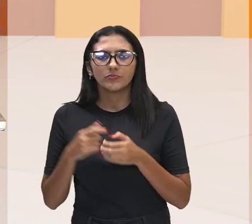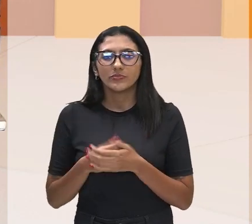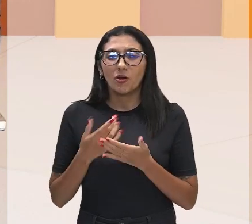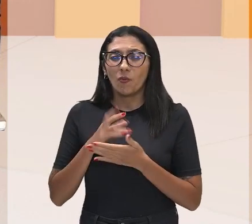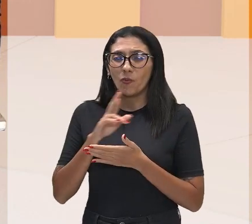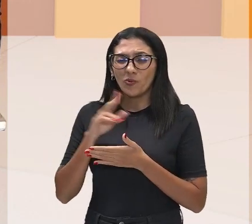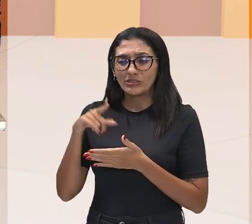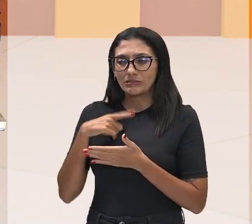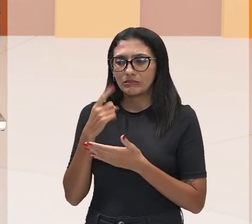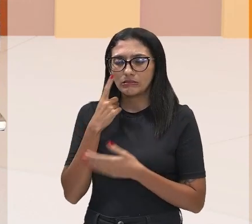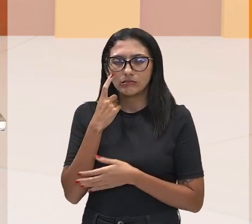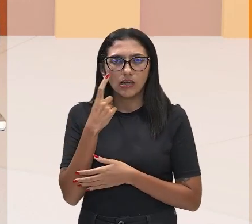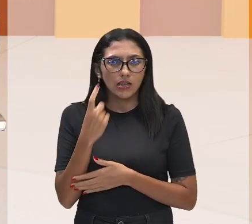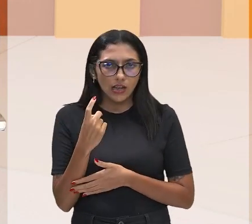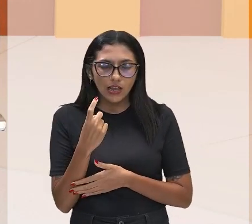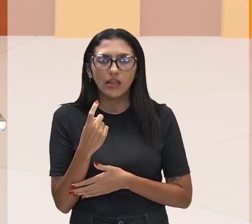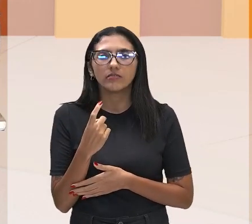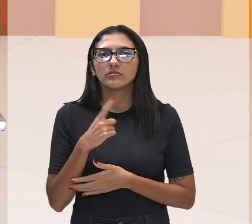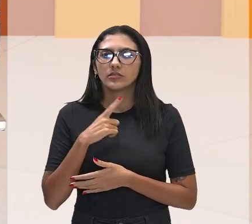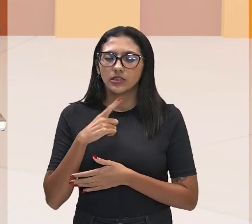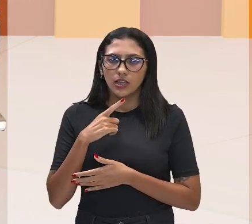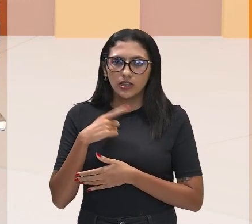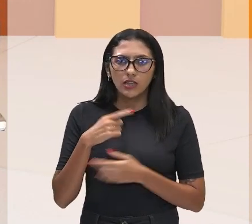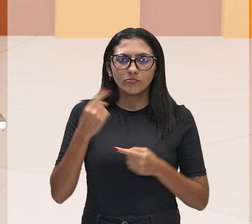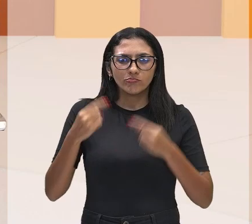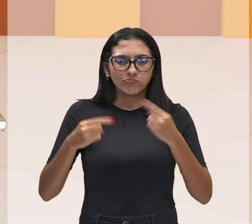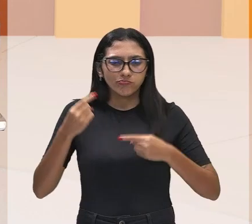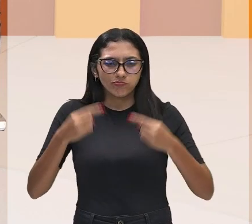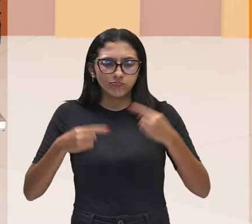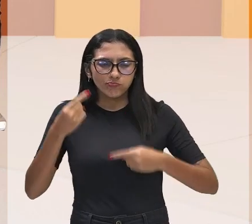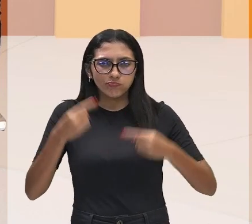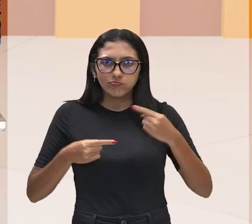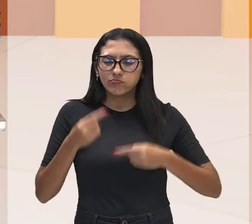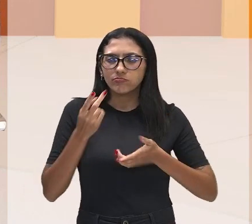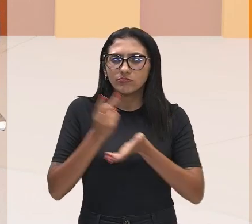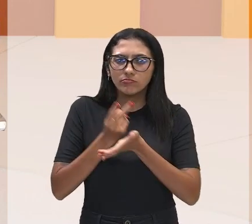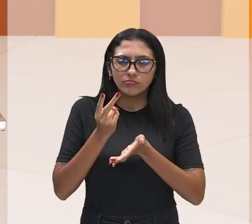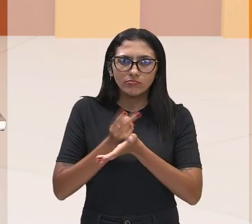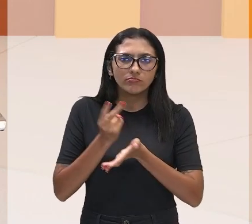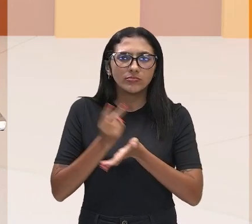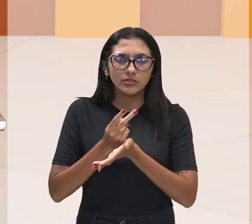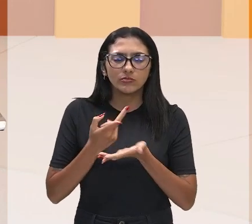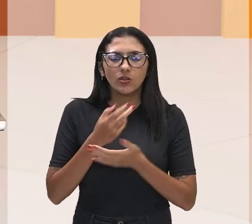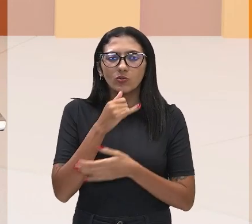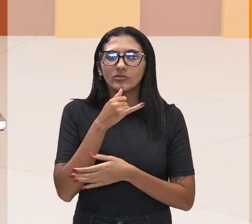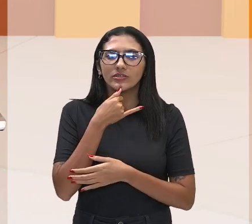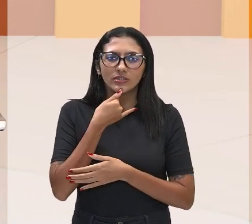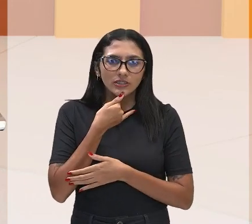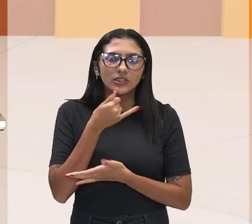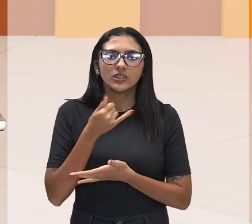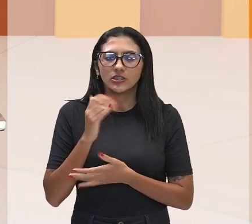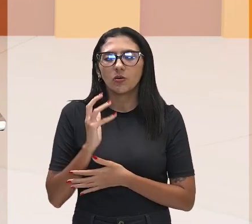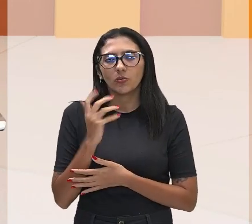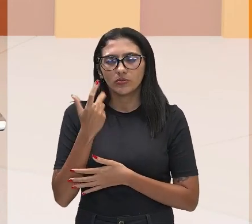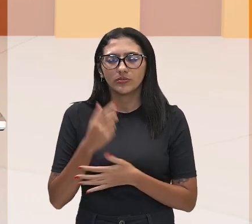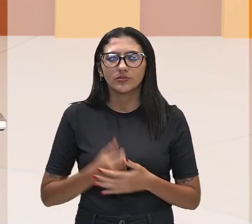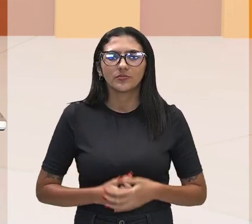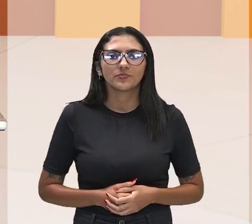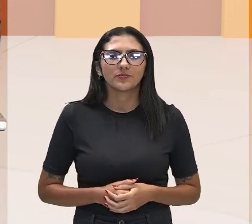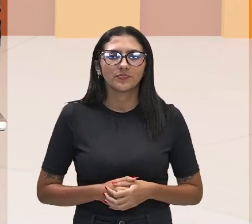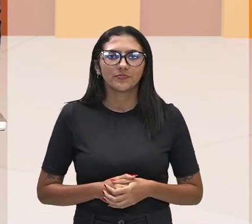interesse, existe esse conflito, é da Ucrânia, é da Rússia, então, infelizmente, ainda tem esse embate. E